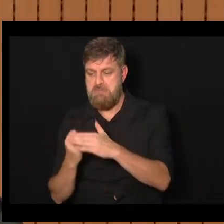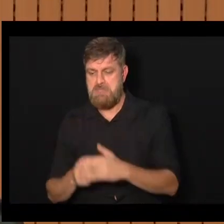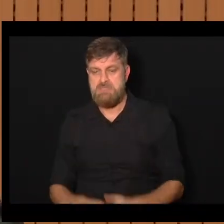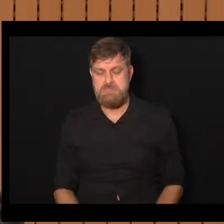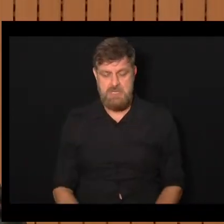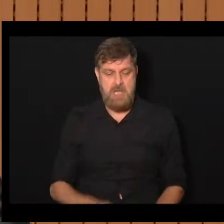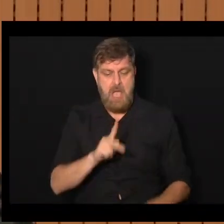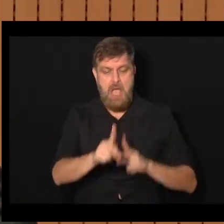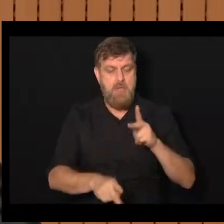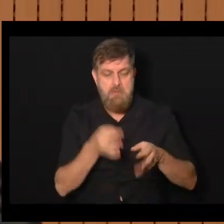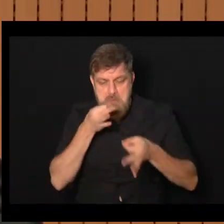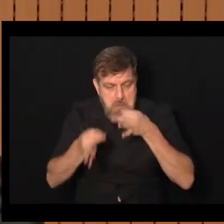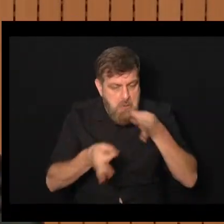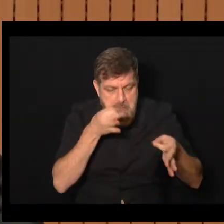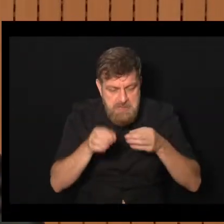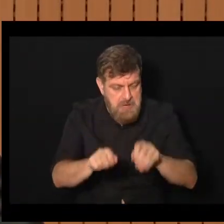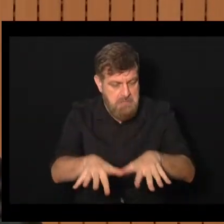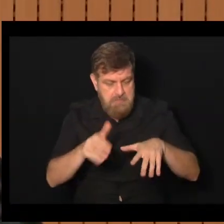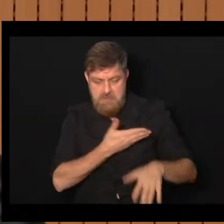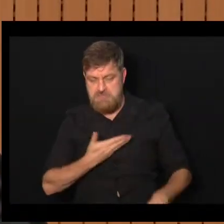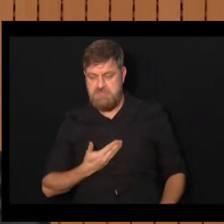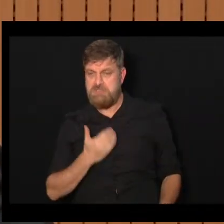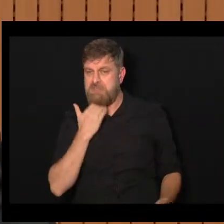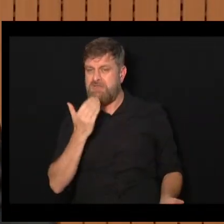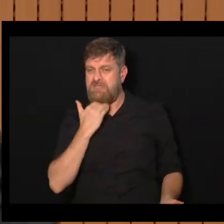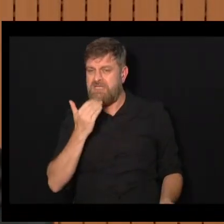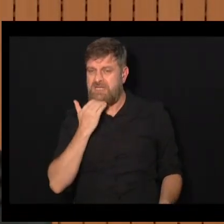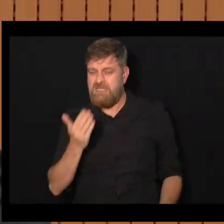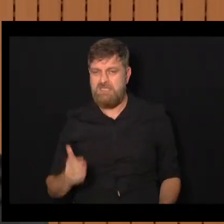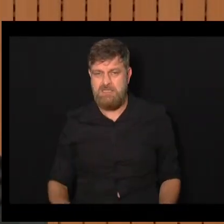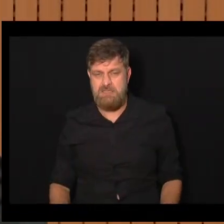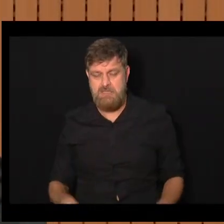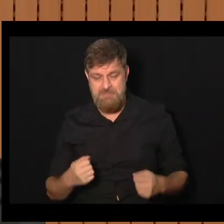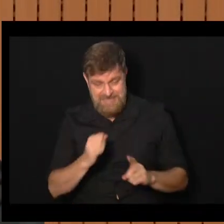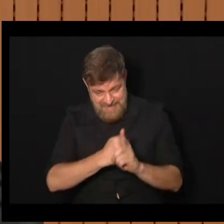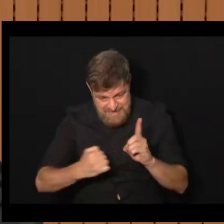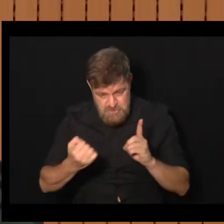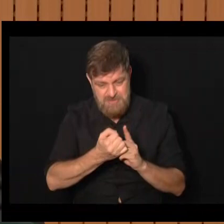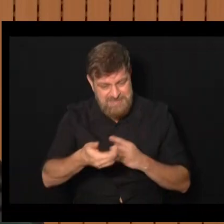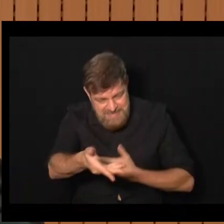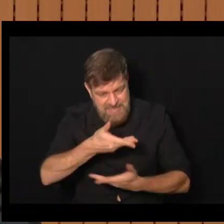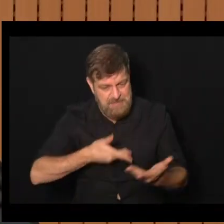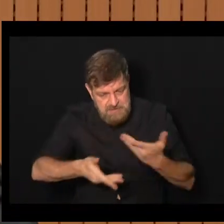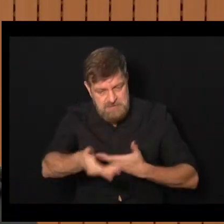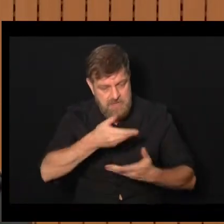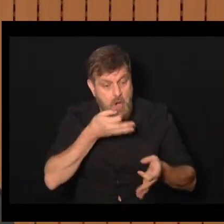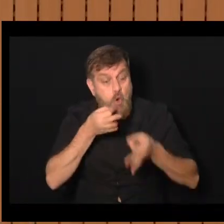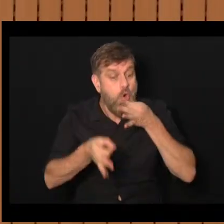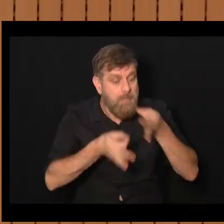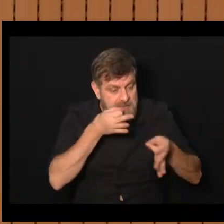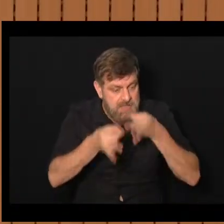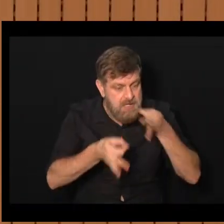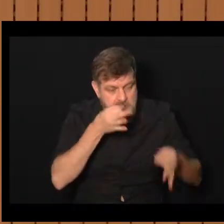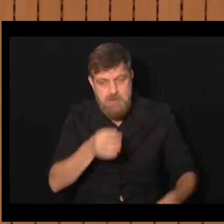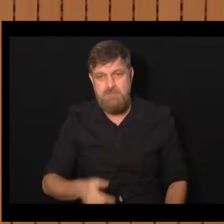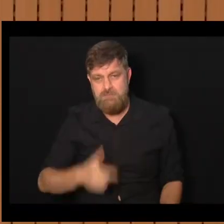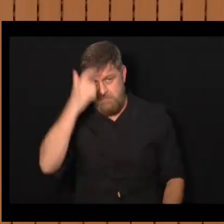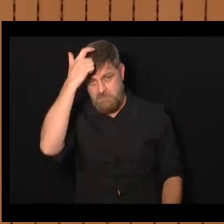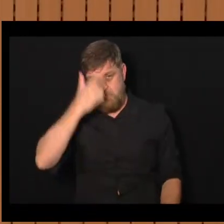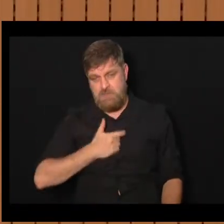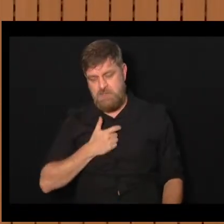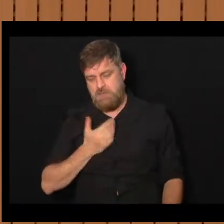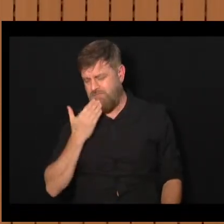pública, sem audiência pública, sem debate com o conjunto da sociedade. Então, nós estamos aqui fazendo